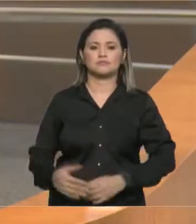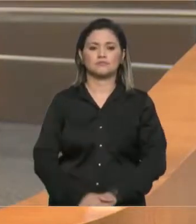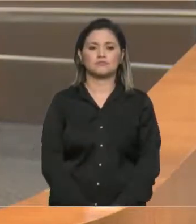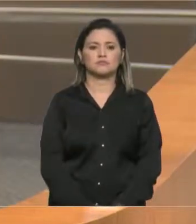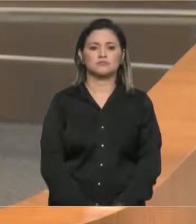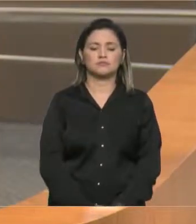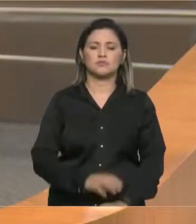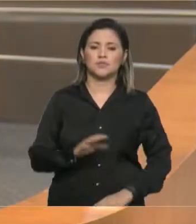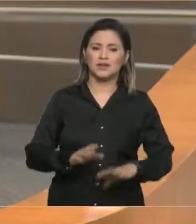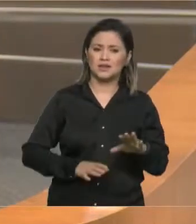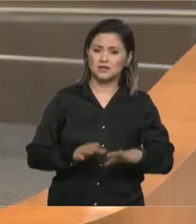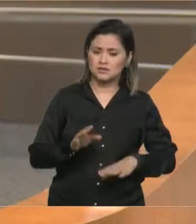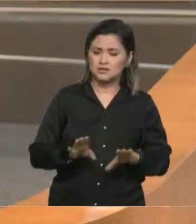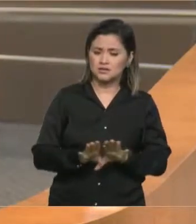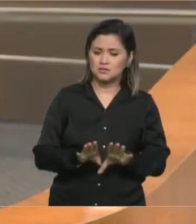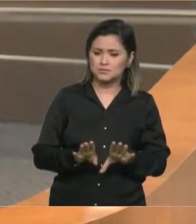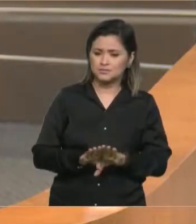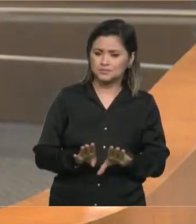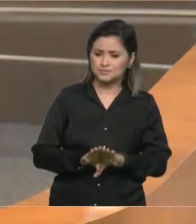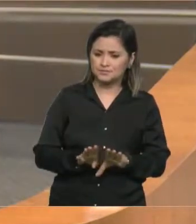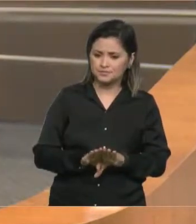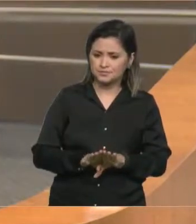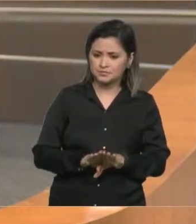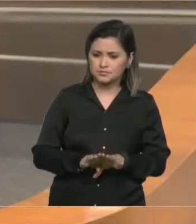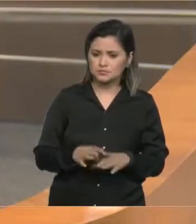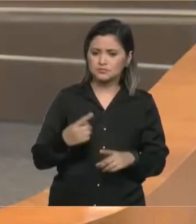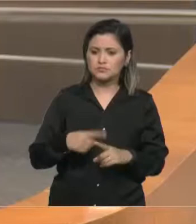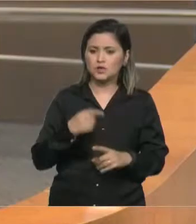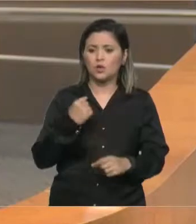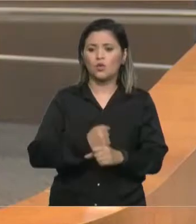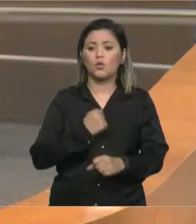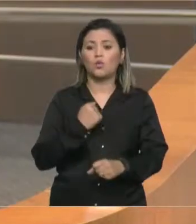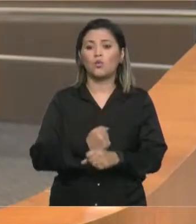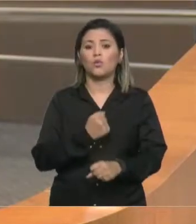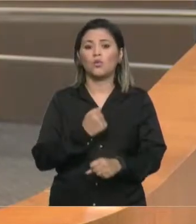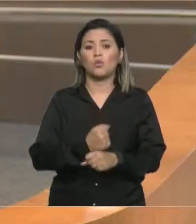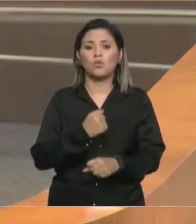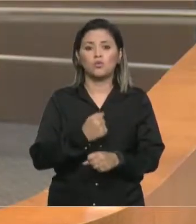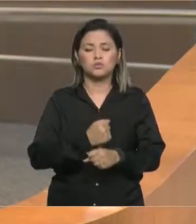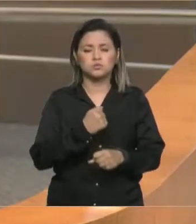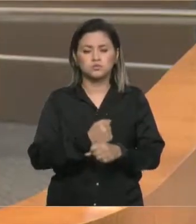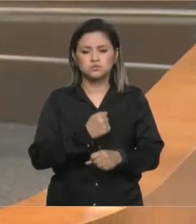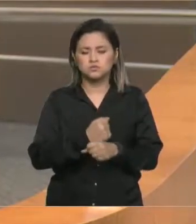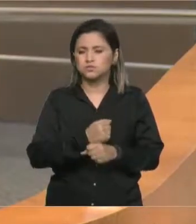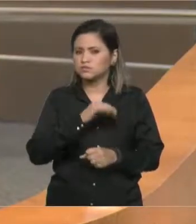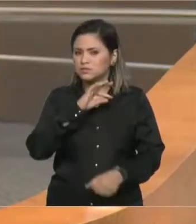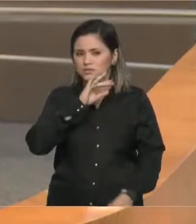das vezes também, foi resultado de obras inacabadas da CAEMA,